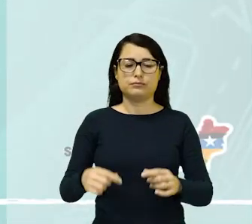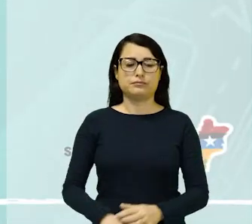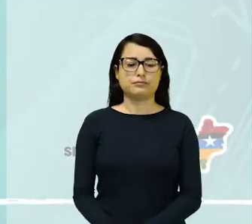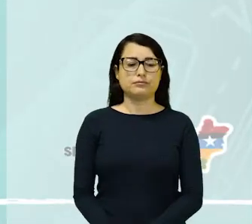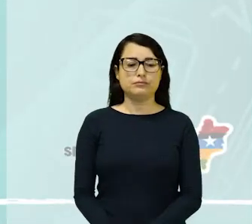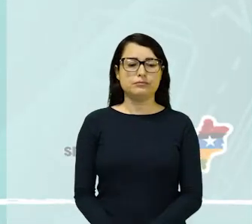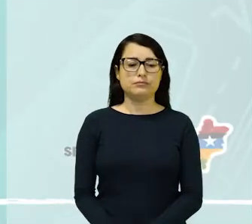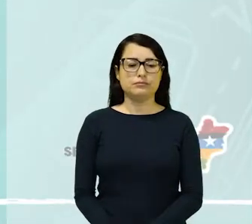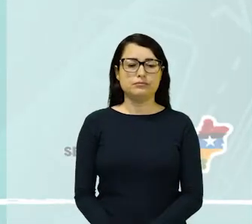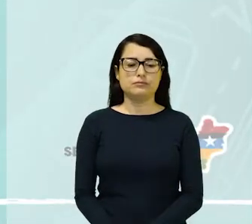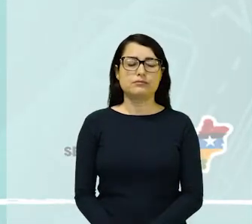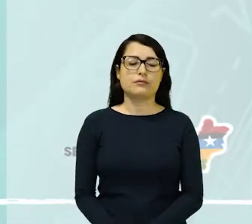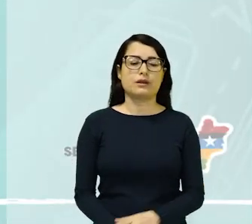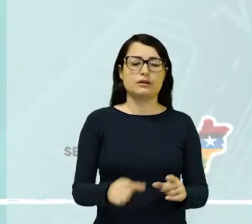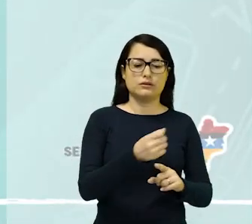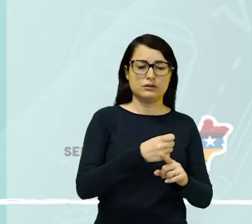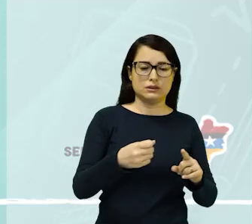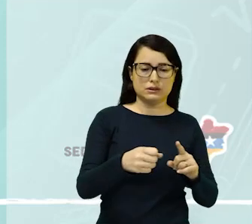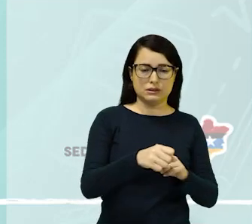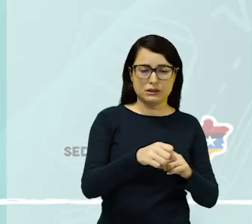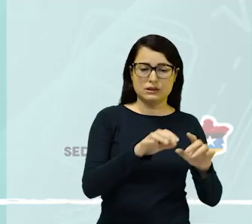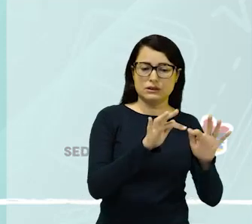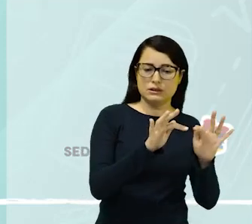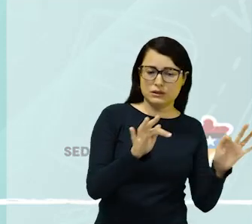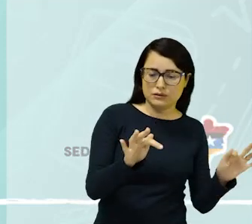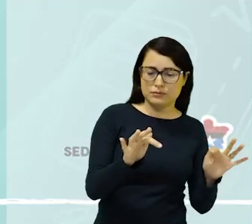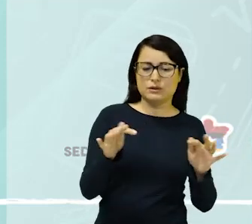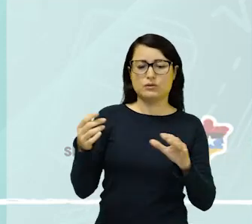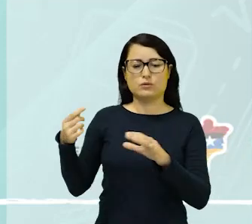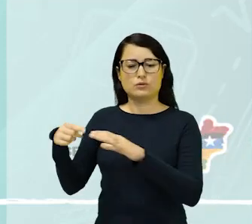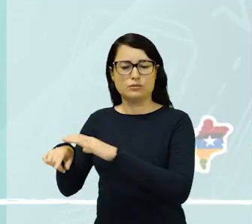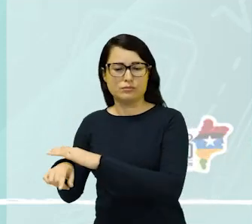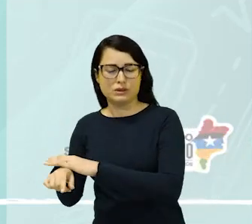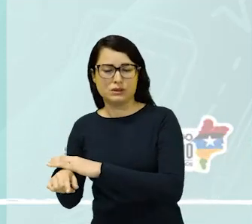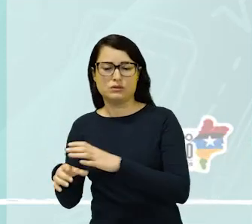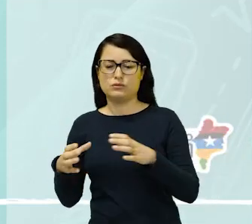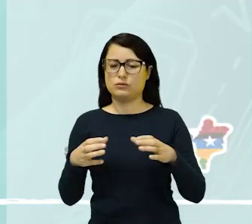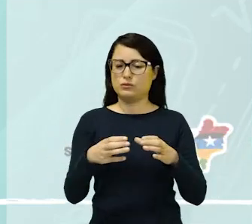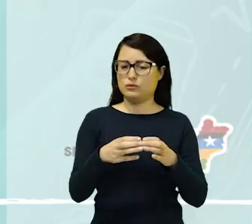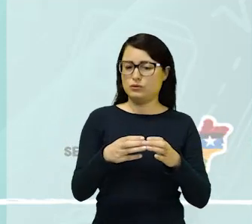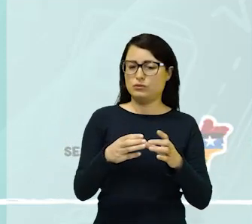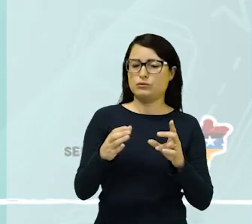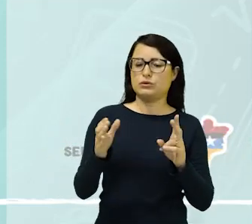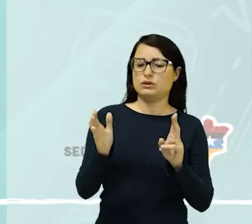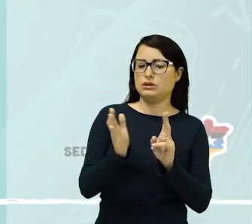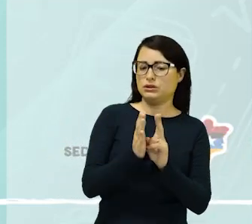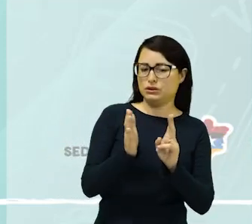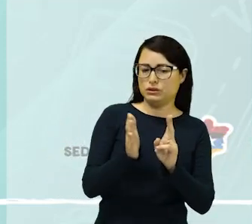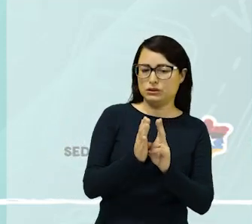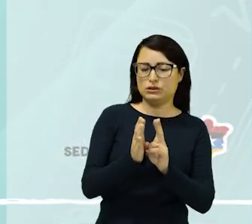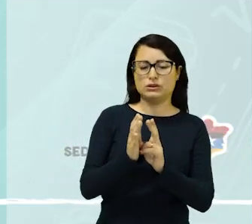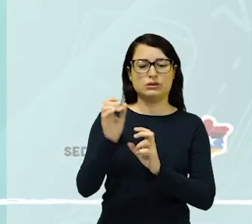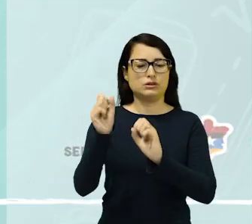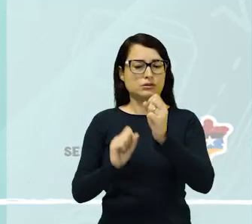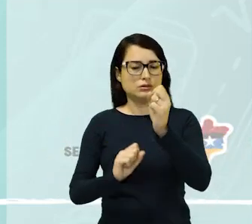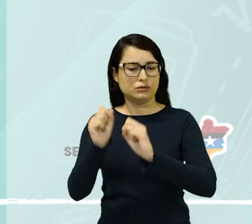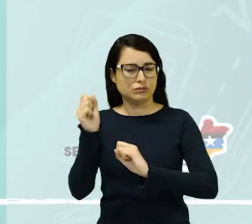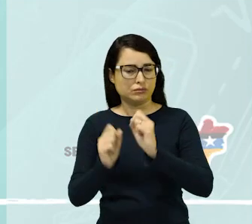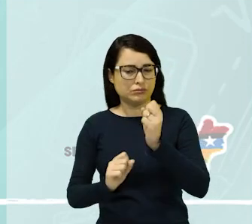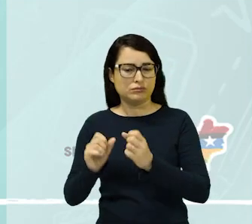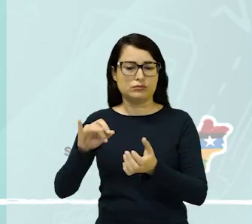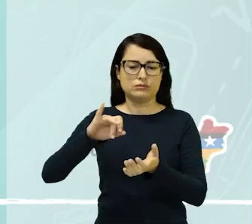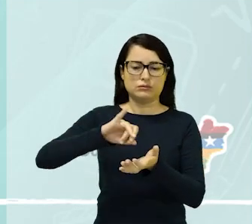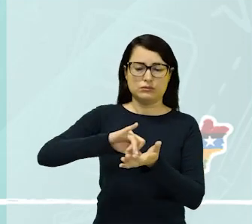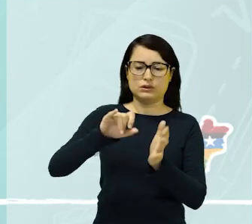a sociedade simples ou complexa, seja uma tribo indígena, seja a sociedade industrial capitalista do